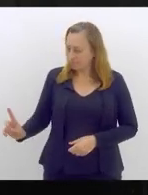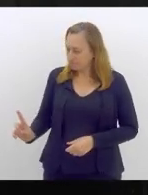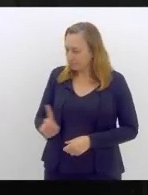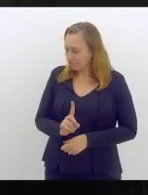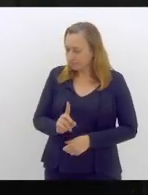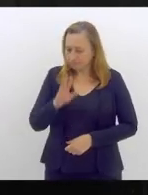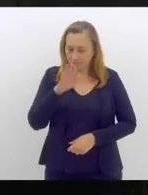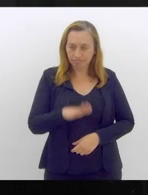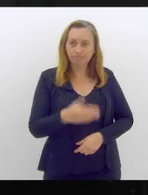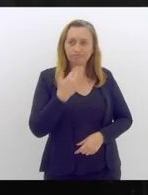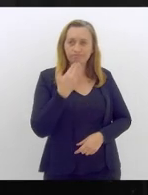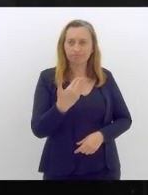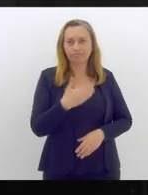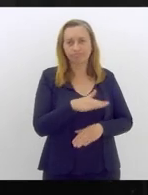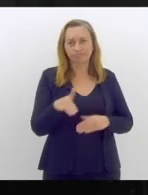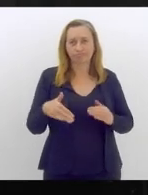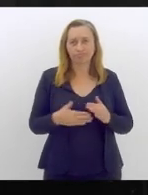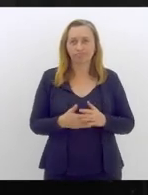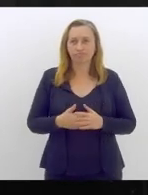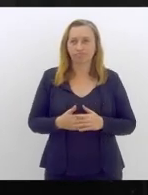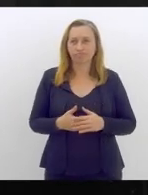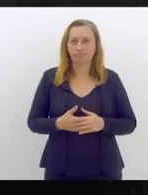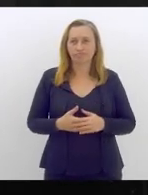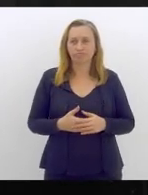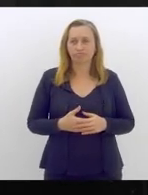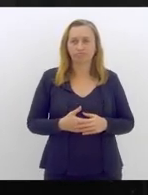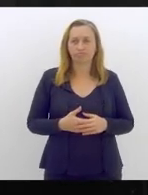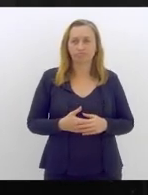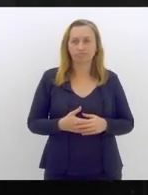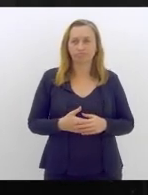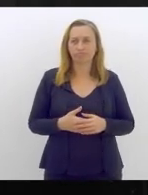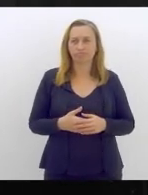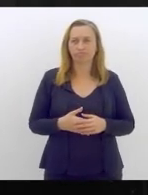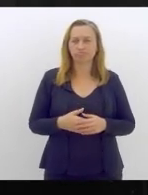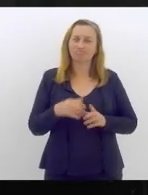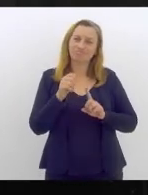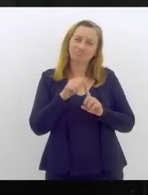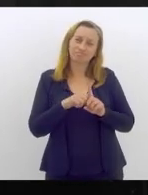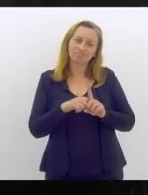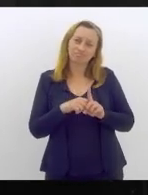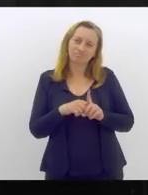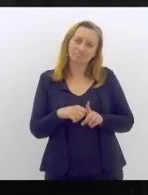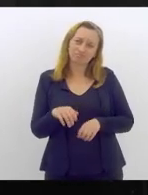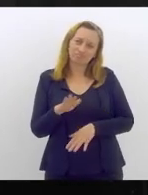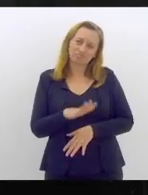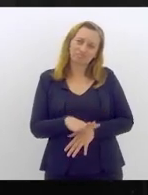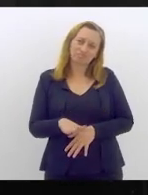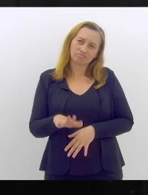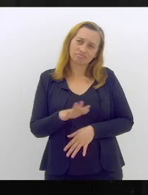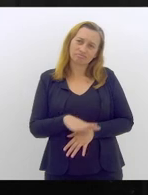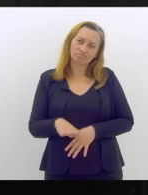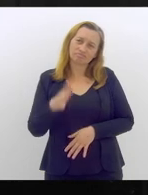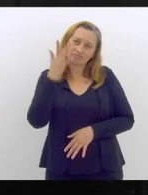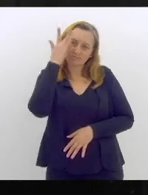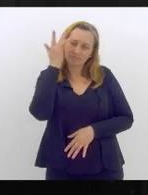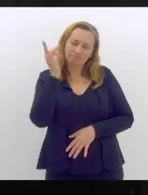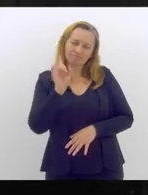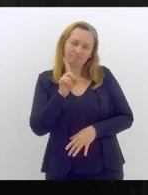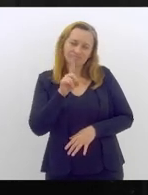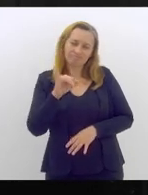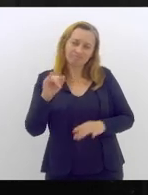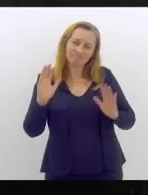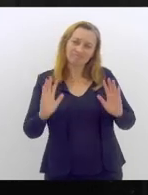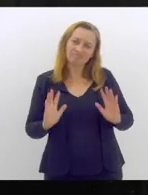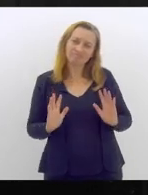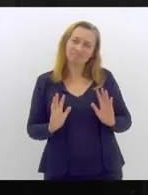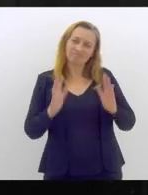tarde pedir a todos e todas que nos assiste no mês da criança amanhã comemora-se o dia